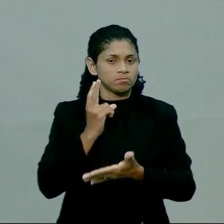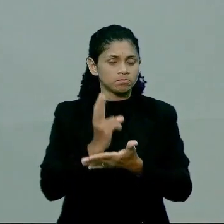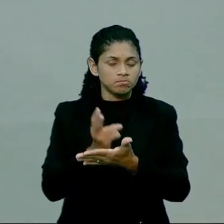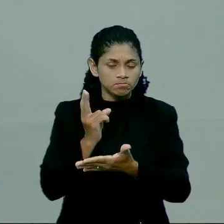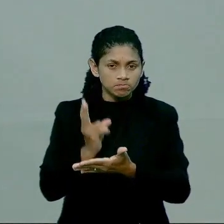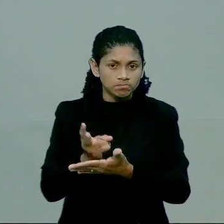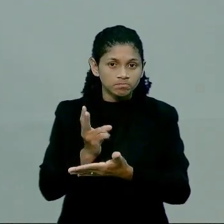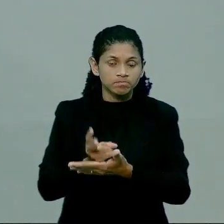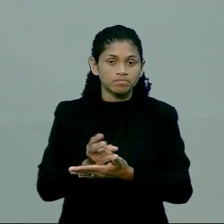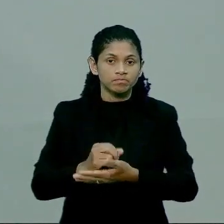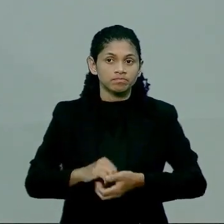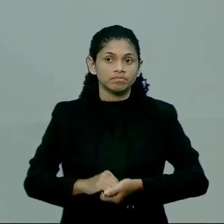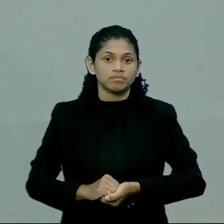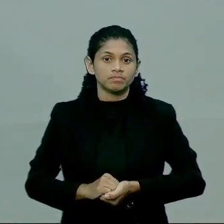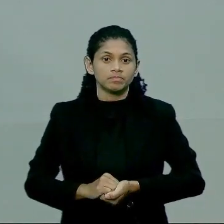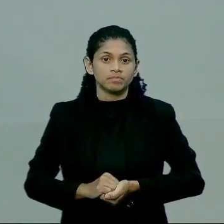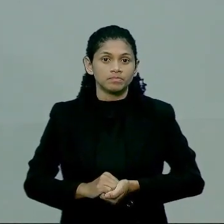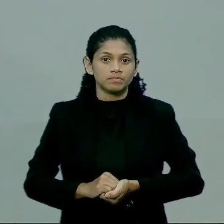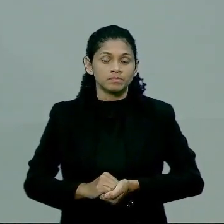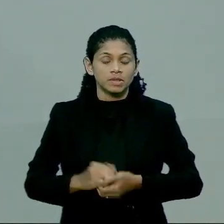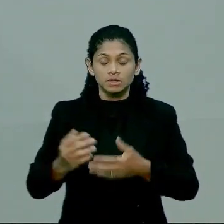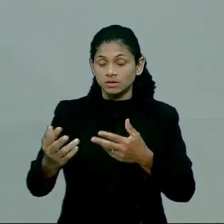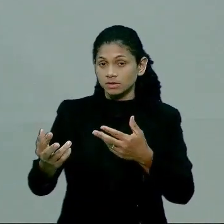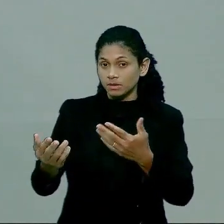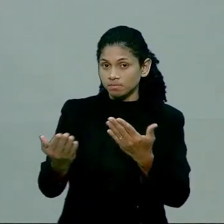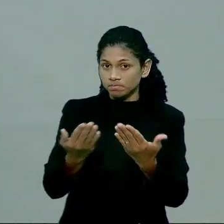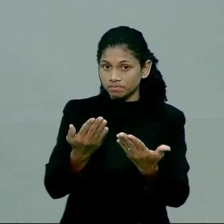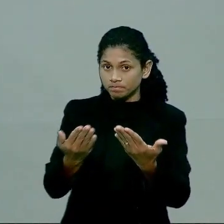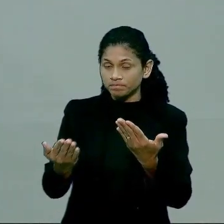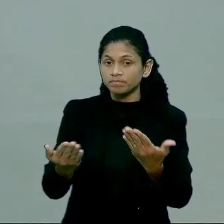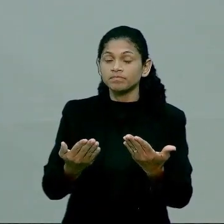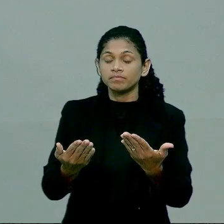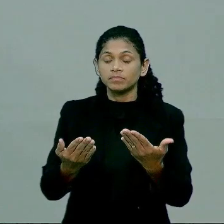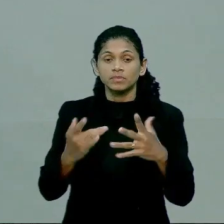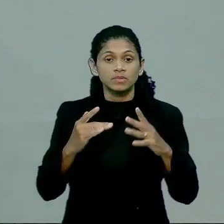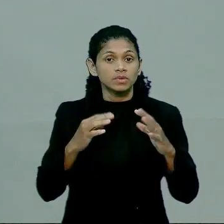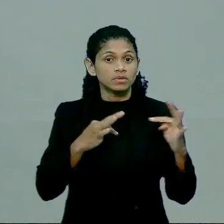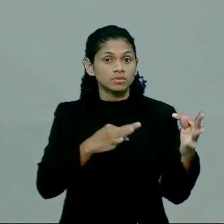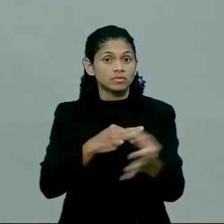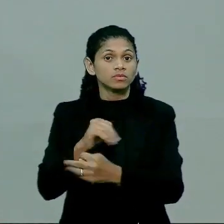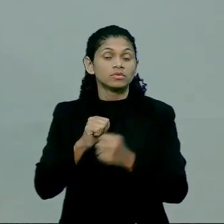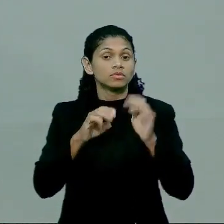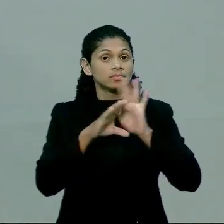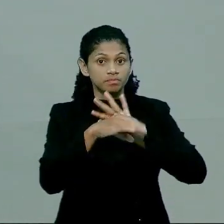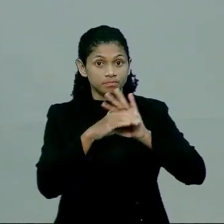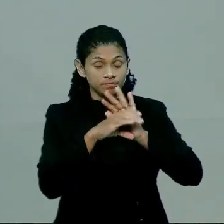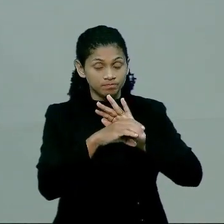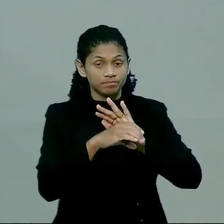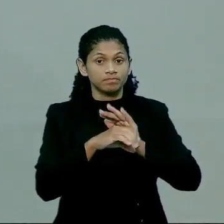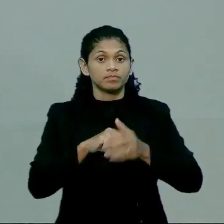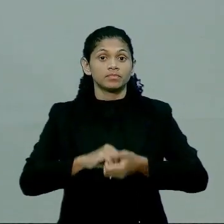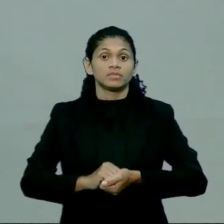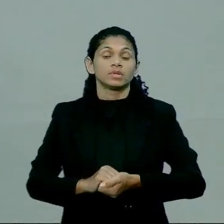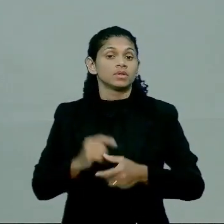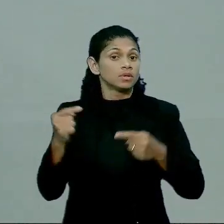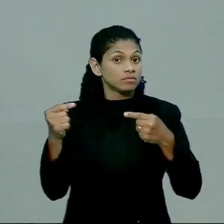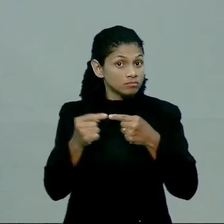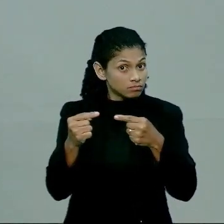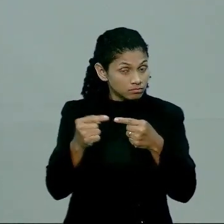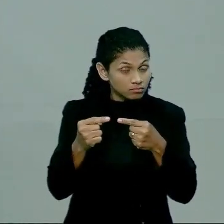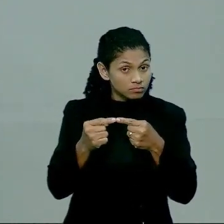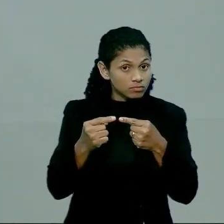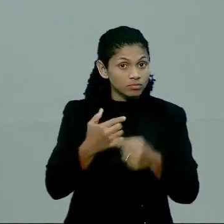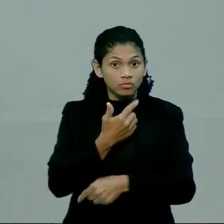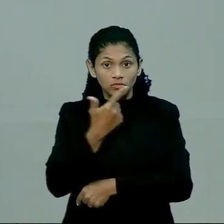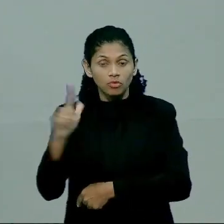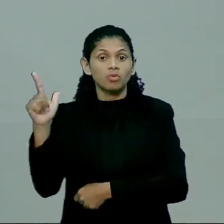perfeitamente não perdão que ele está paralelamente a todos os conteúdos e concomitantemente com alguns outros